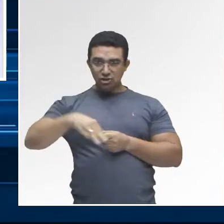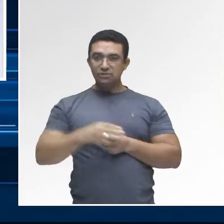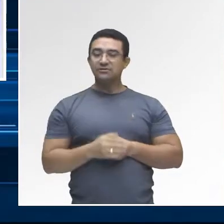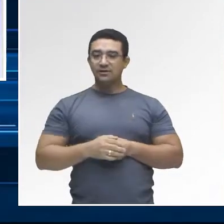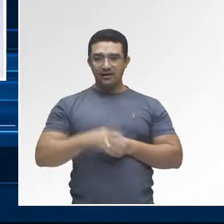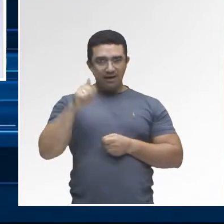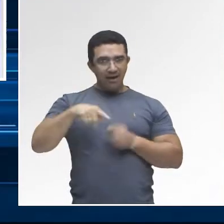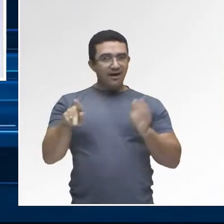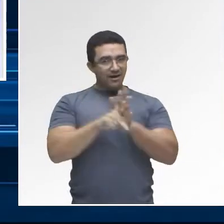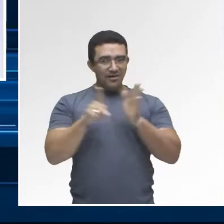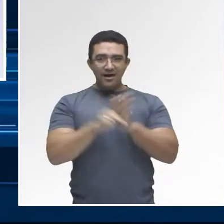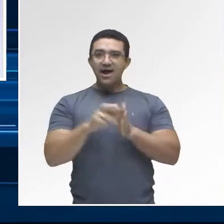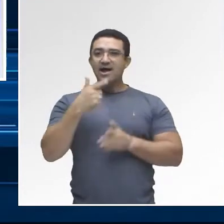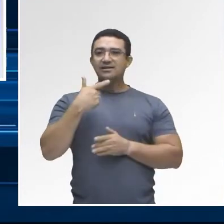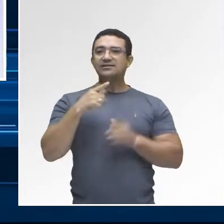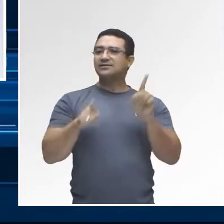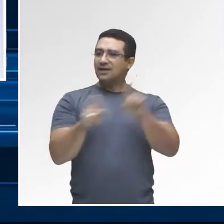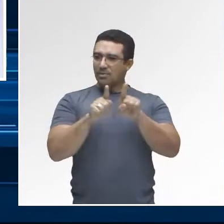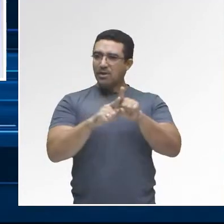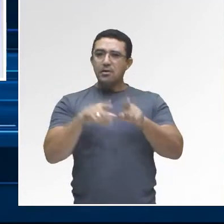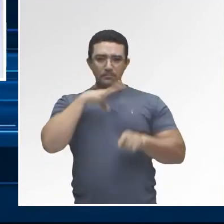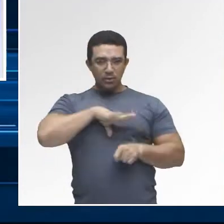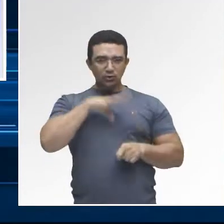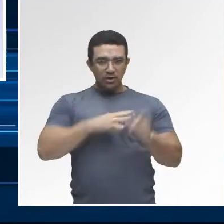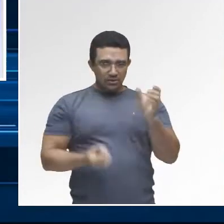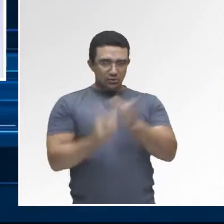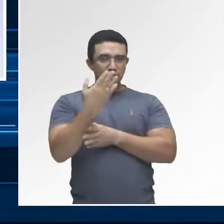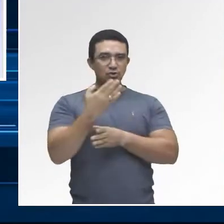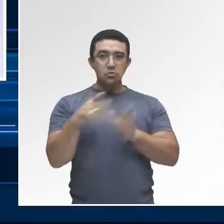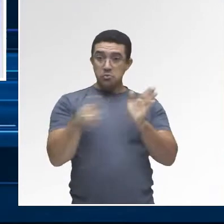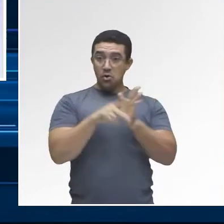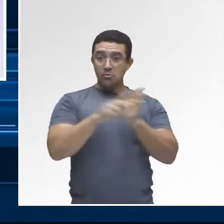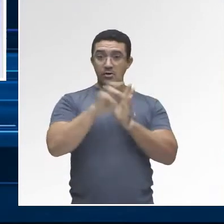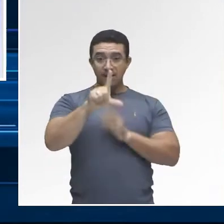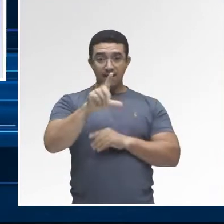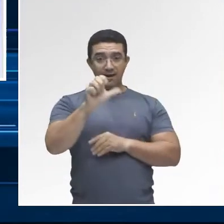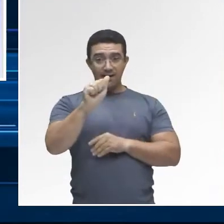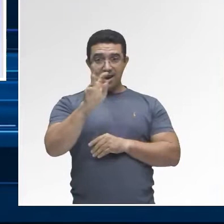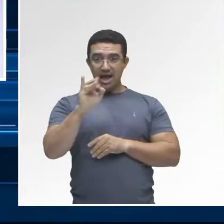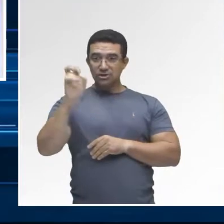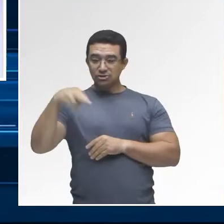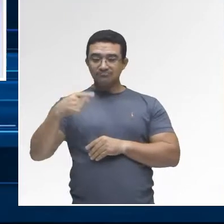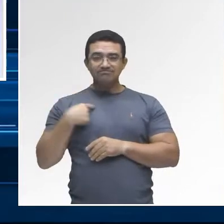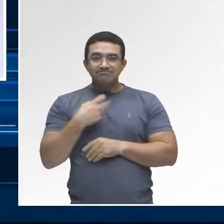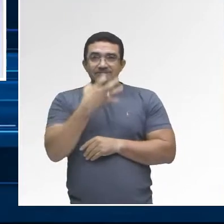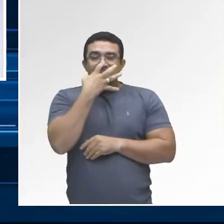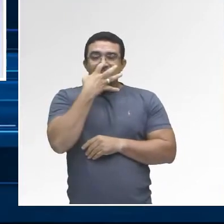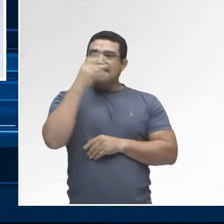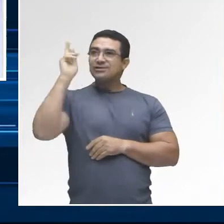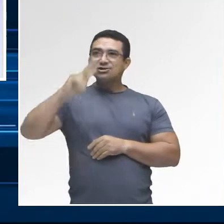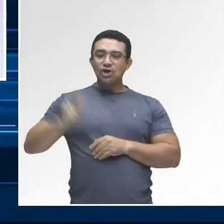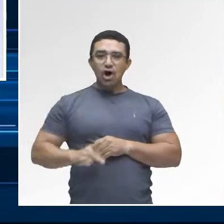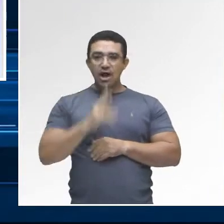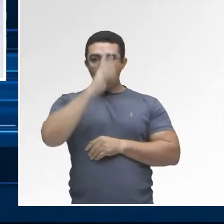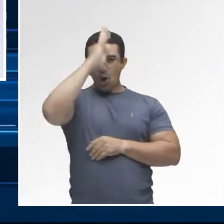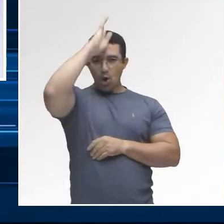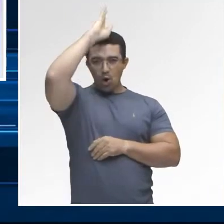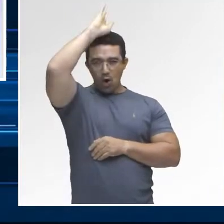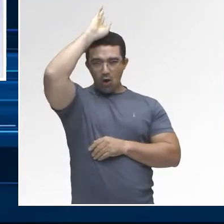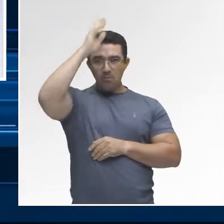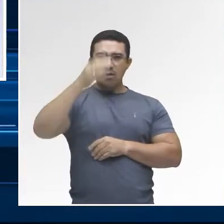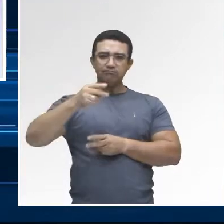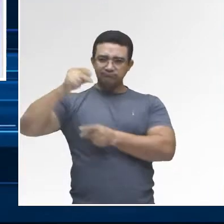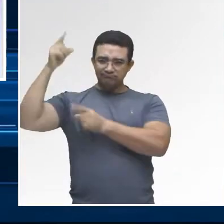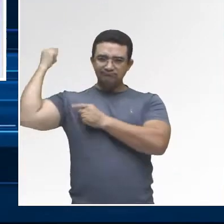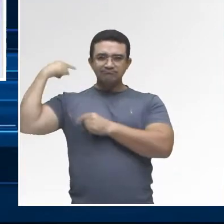frase tatuada em latim, tanto que eu tenho uma admiração por essa história da Roma Antiga. Vamos aí dar